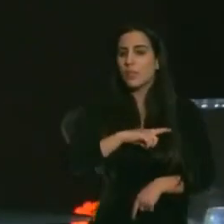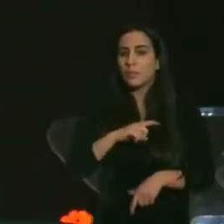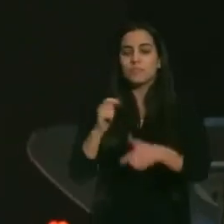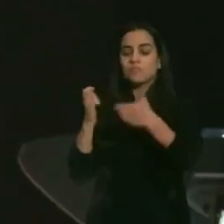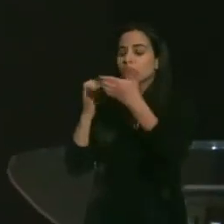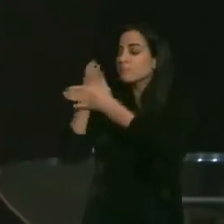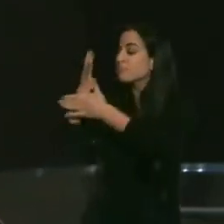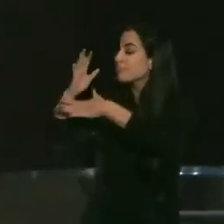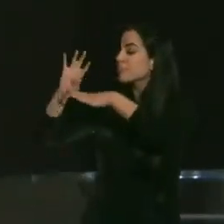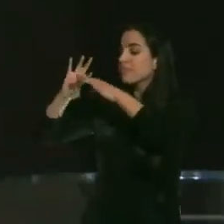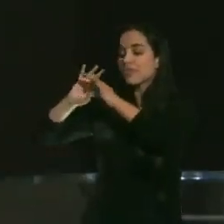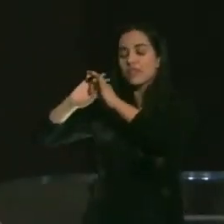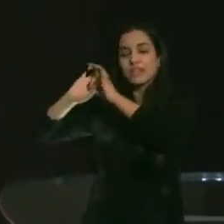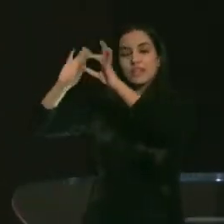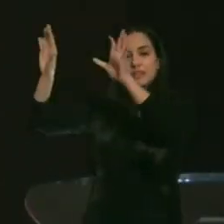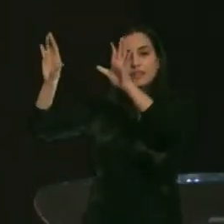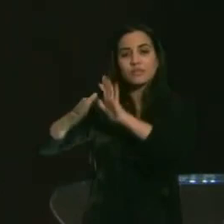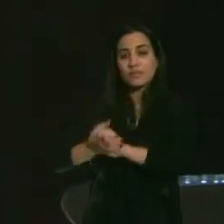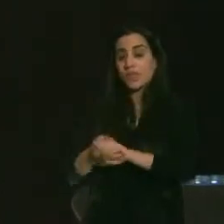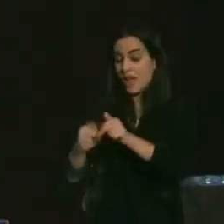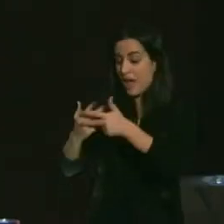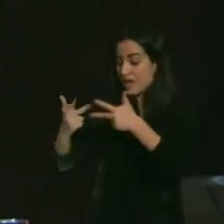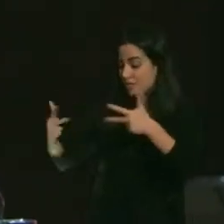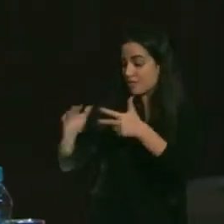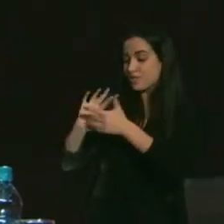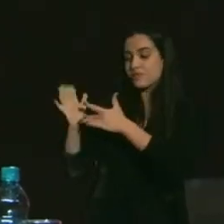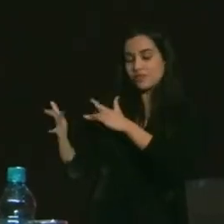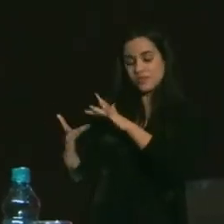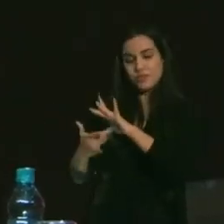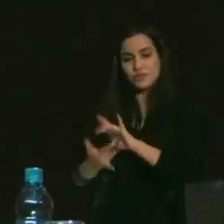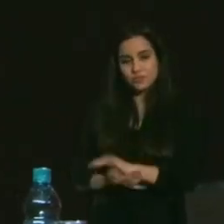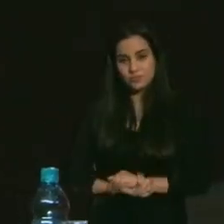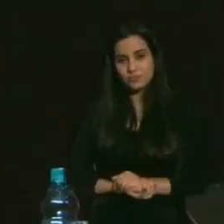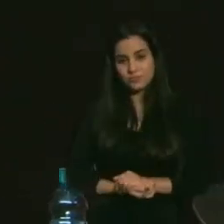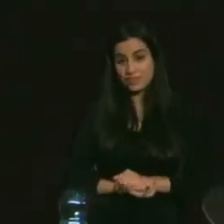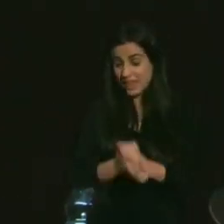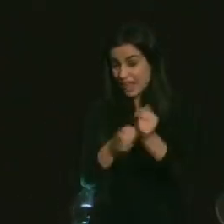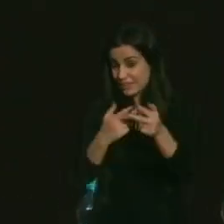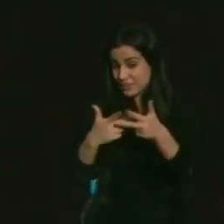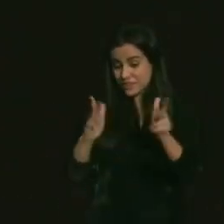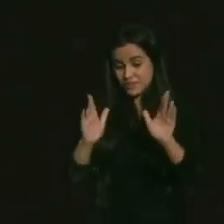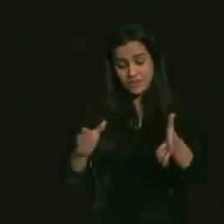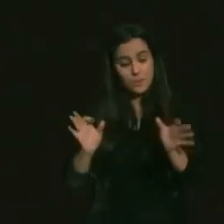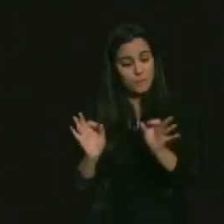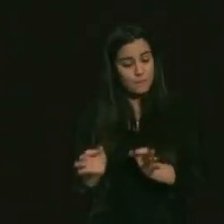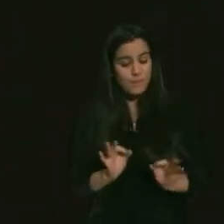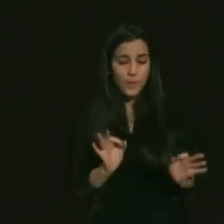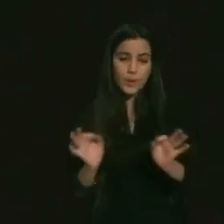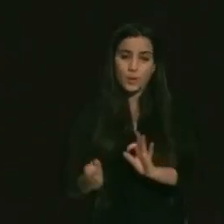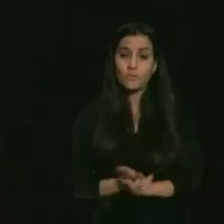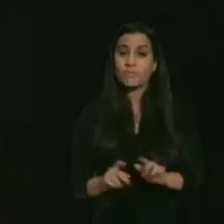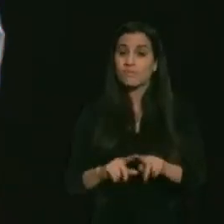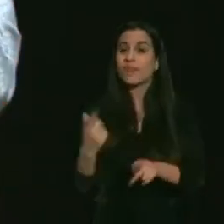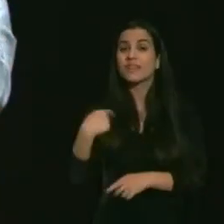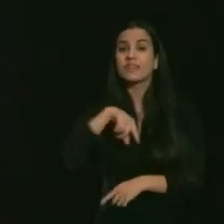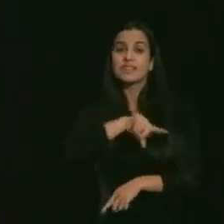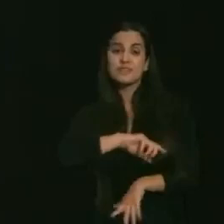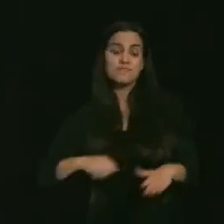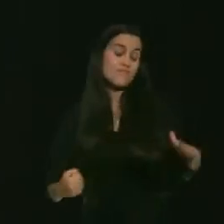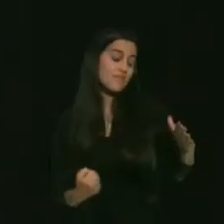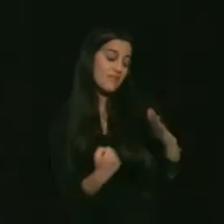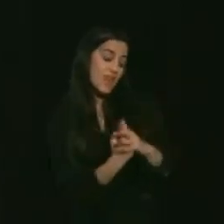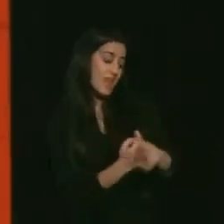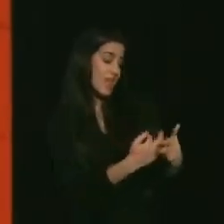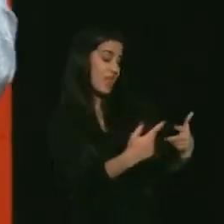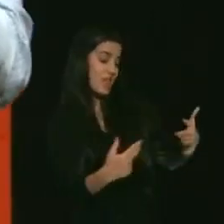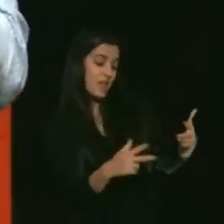banquetes. A comida está posta, mas nos contentamos com as migalhas. Aquela mulher